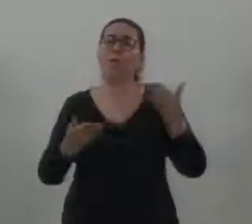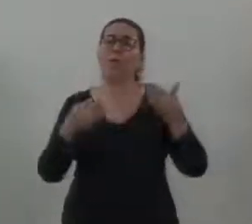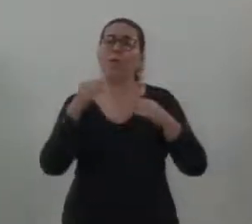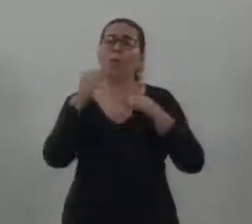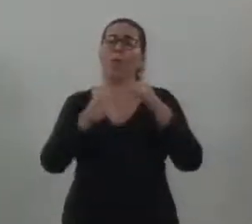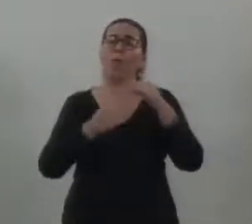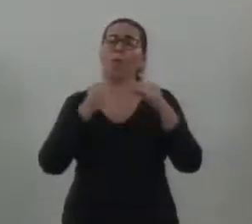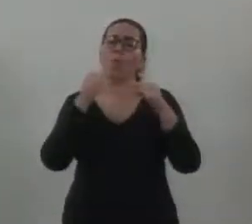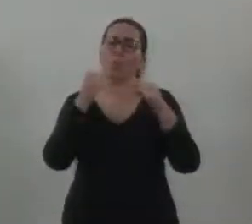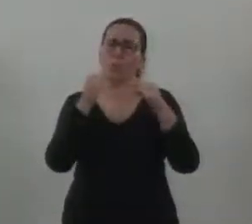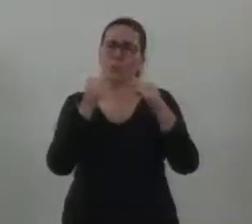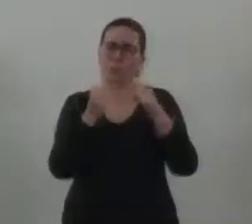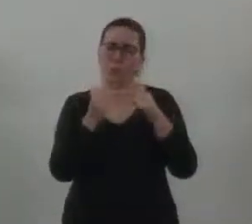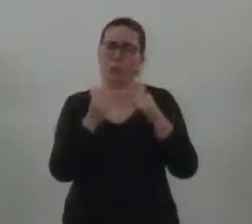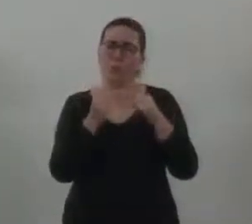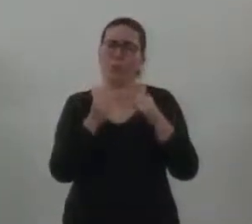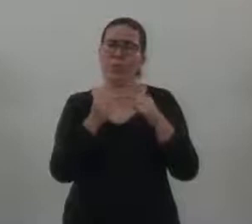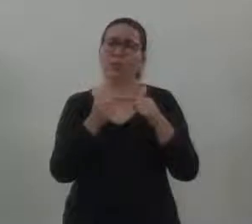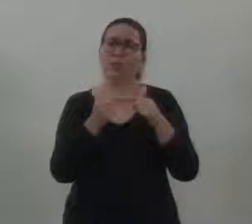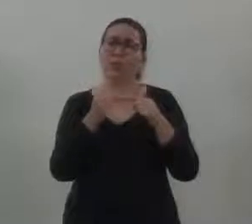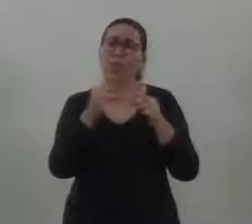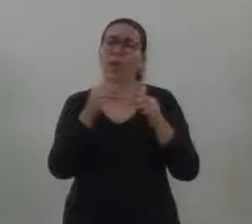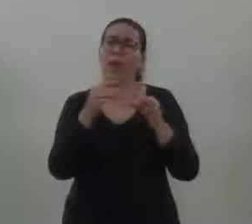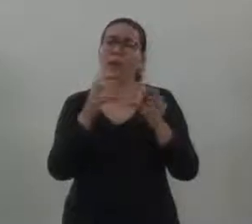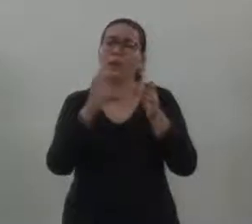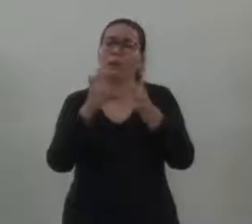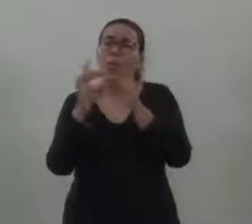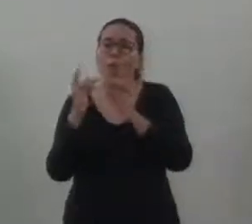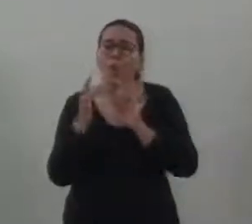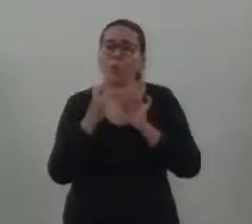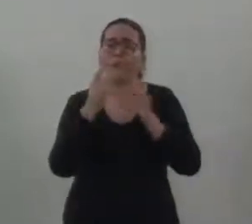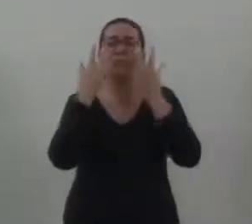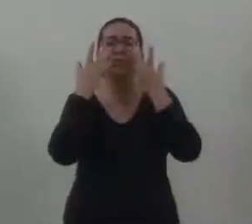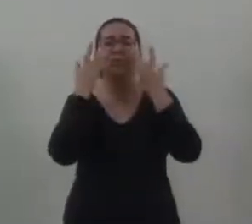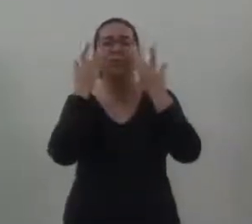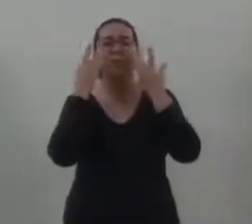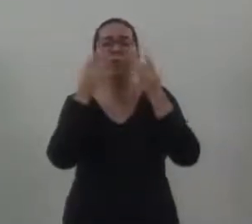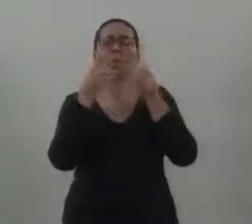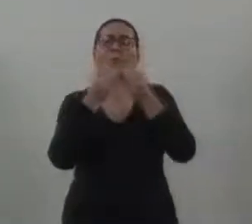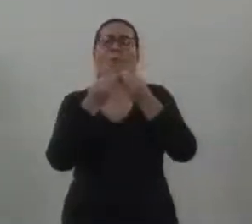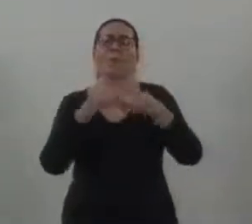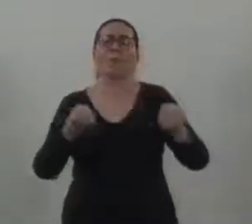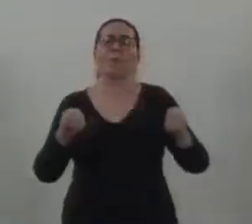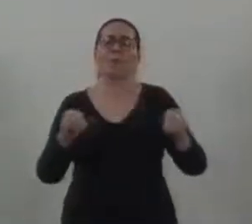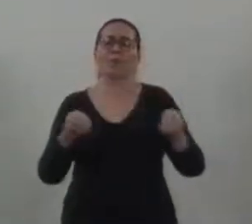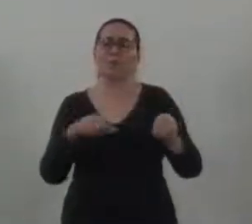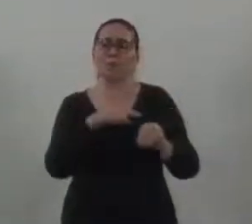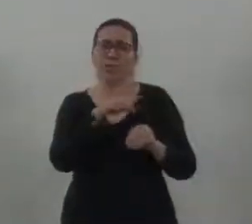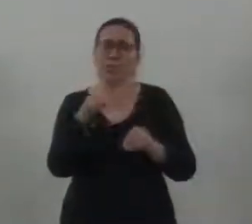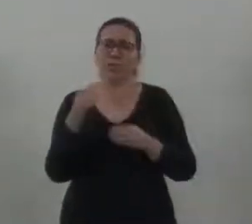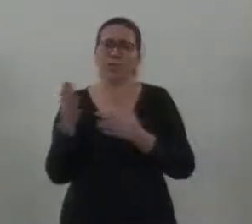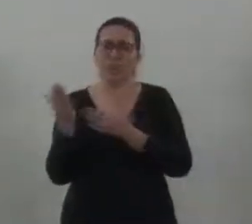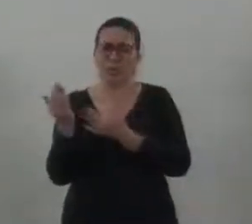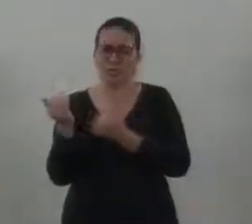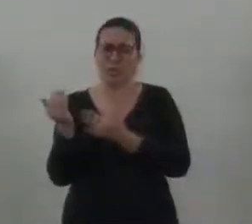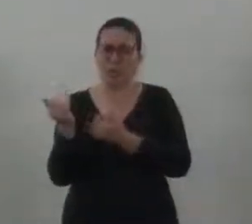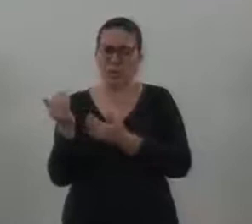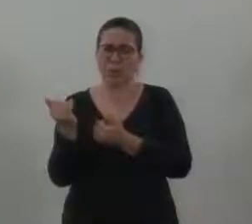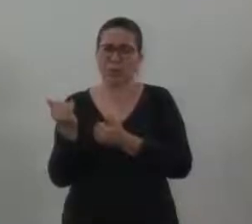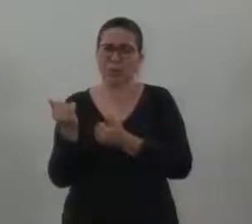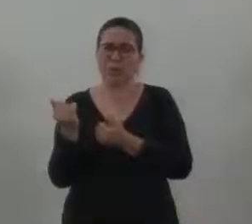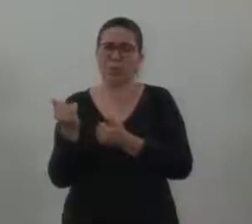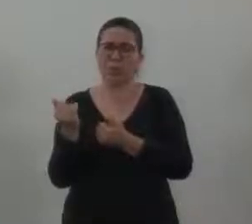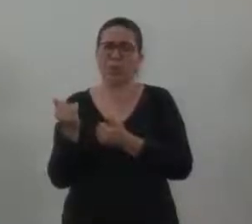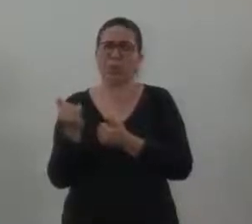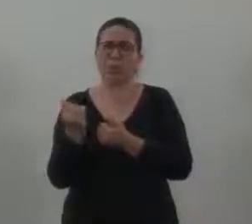é fazer com que as pessoas se envolvam no teatro e provocar um problema. Que tipo de problema? Esses jovens, né, disse bem o pai